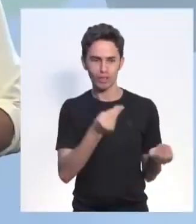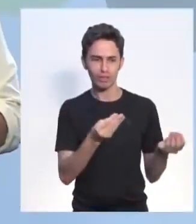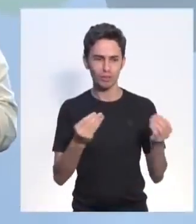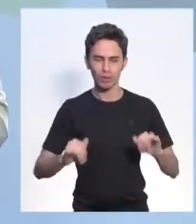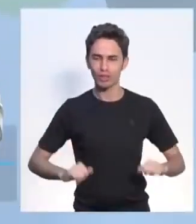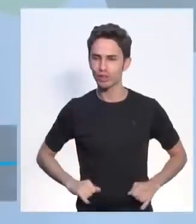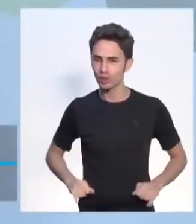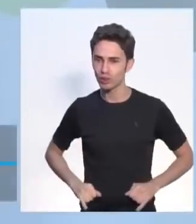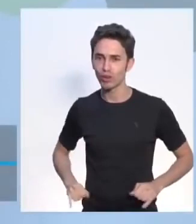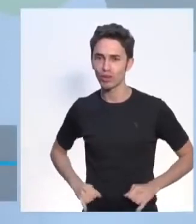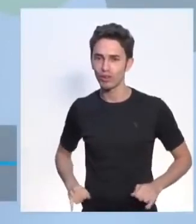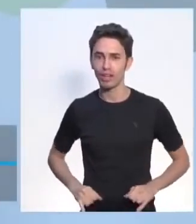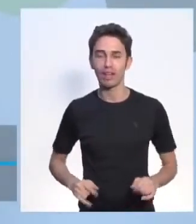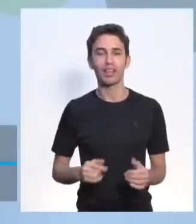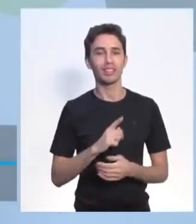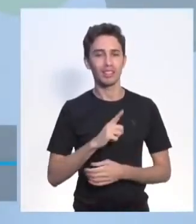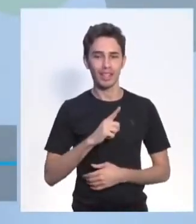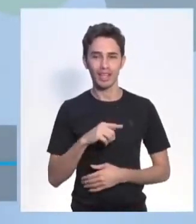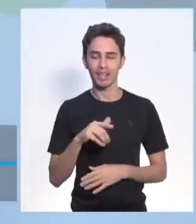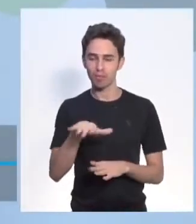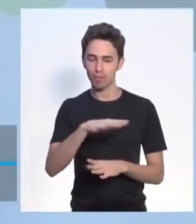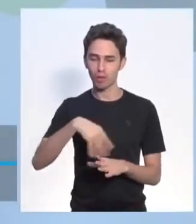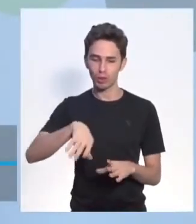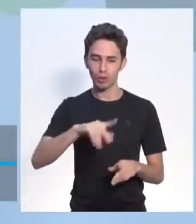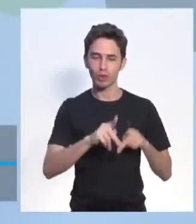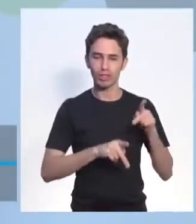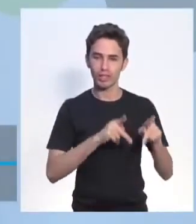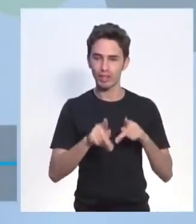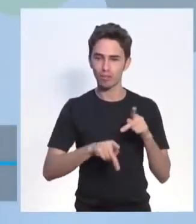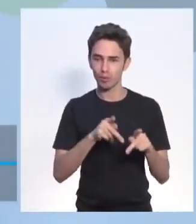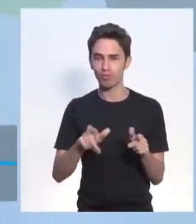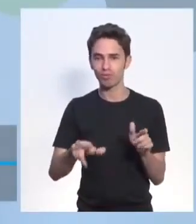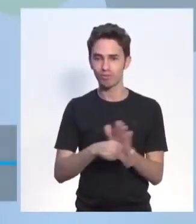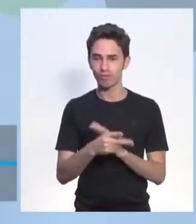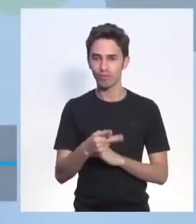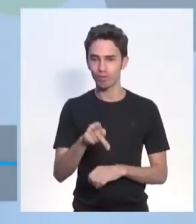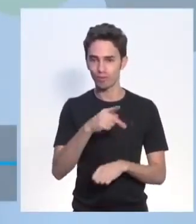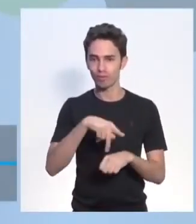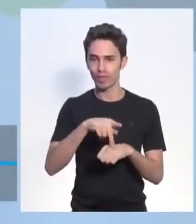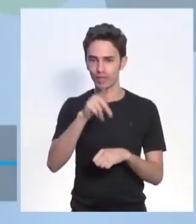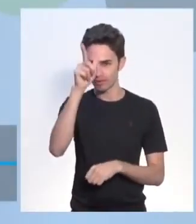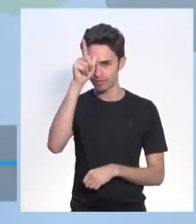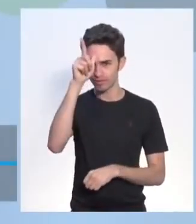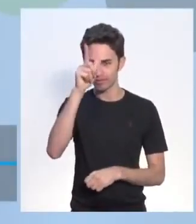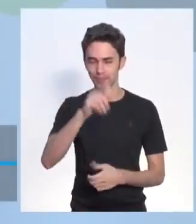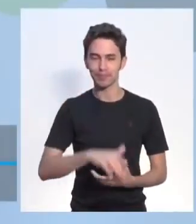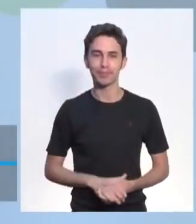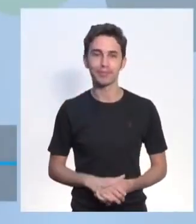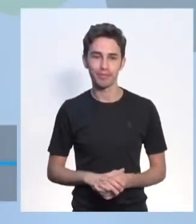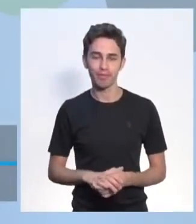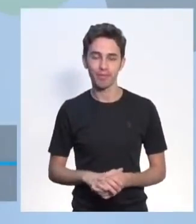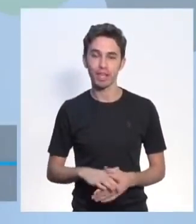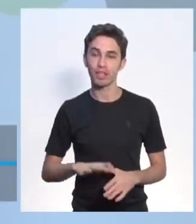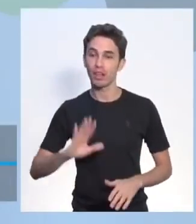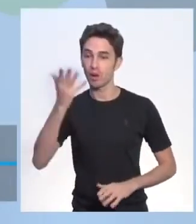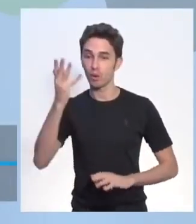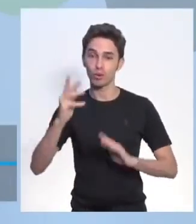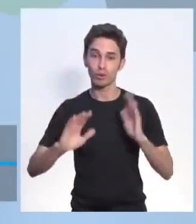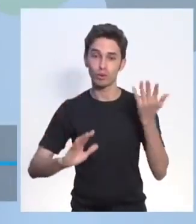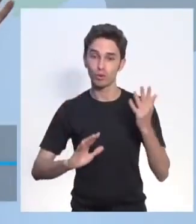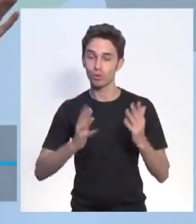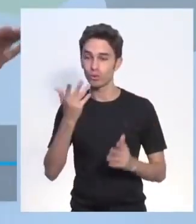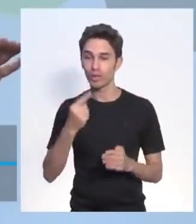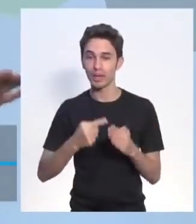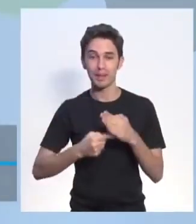para a população local. Então, nós já temos aí como os primeiros desdobramentos da Guerra